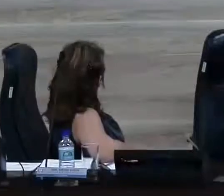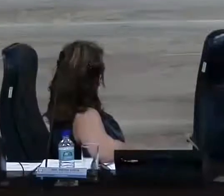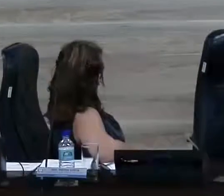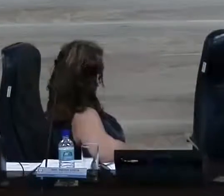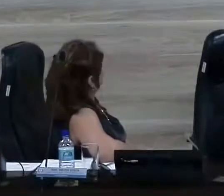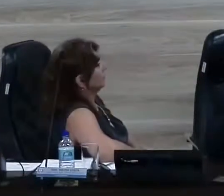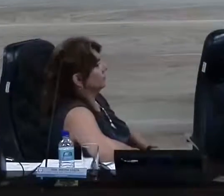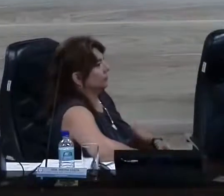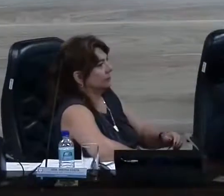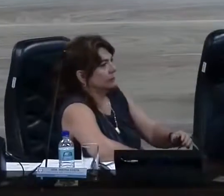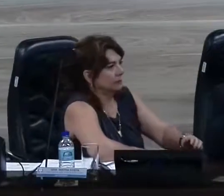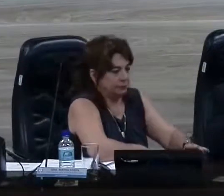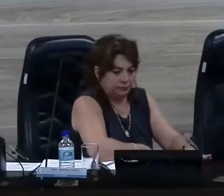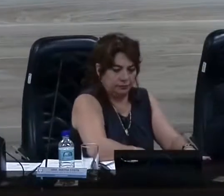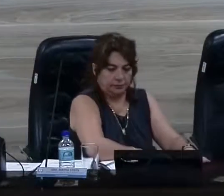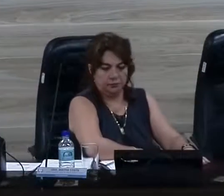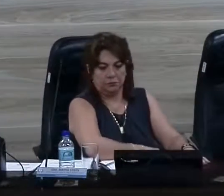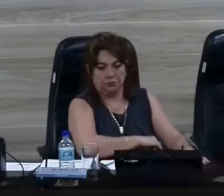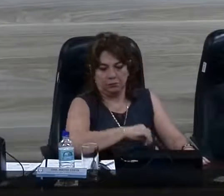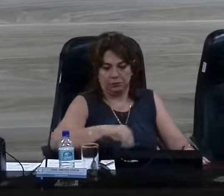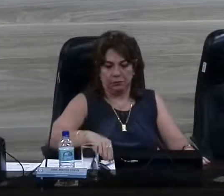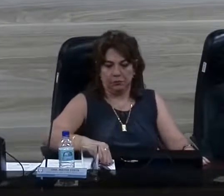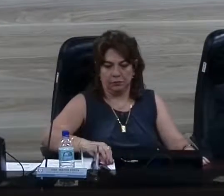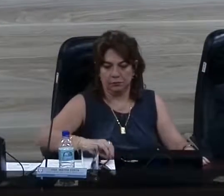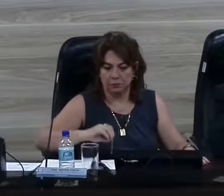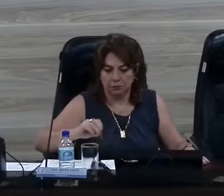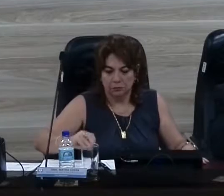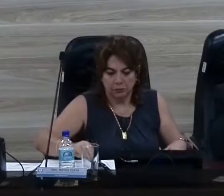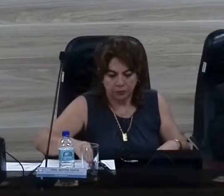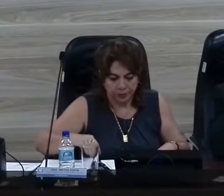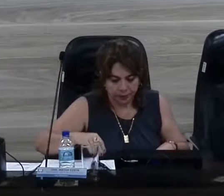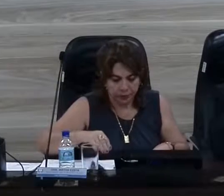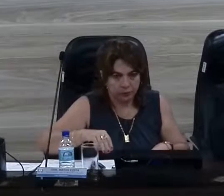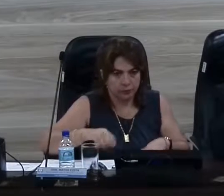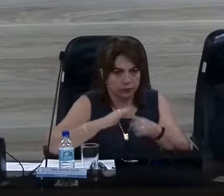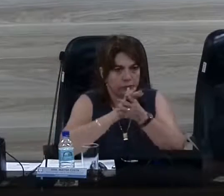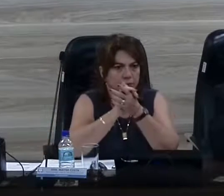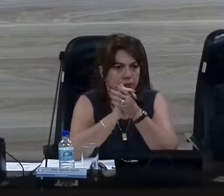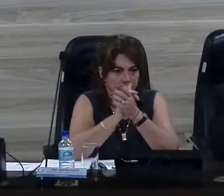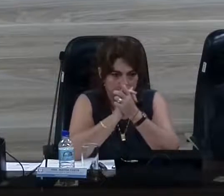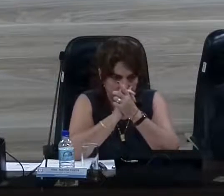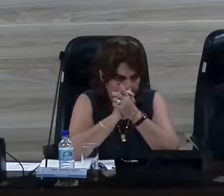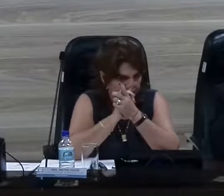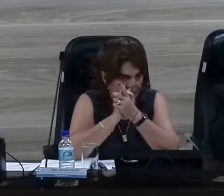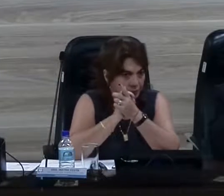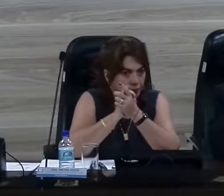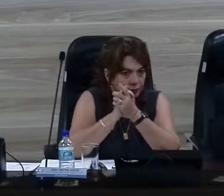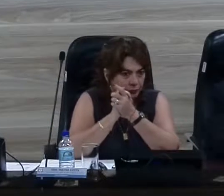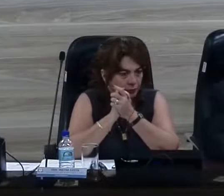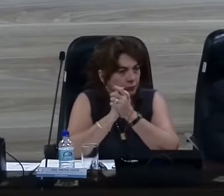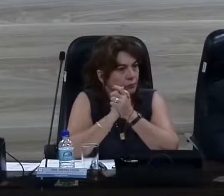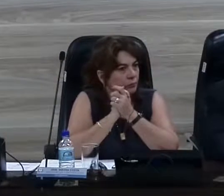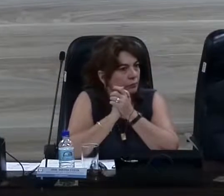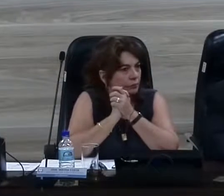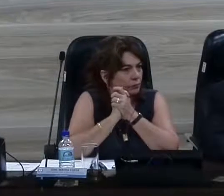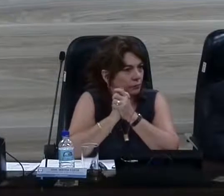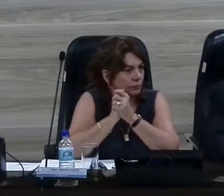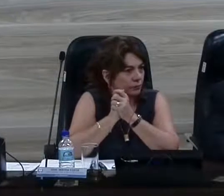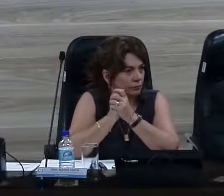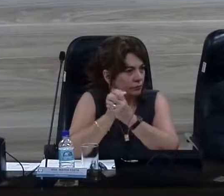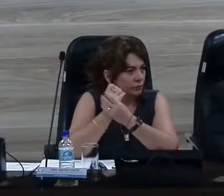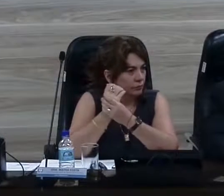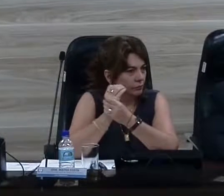Havendo maioria absoluta, sua presidência se declara aberta. Antes do prazo aberto para inscrição de